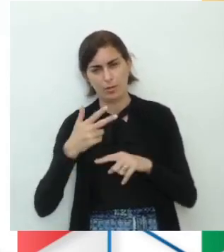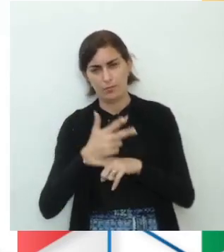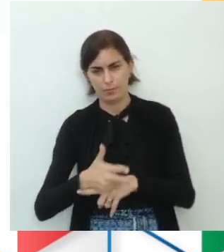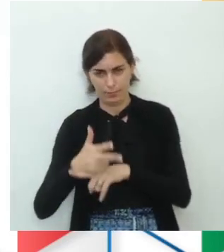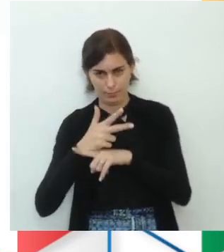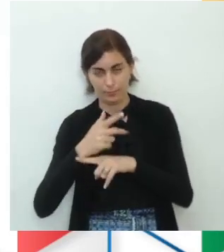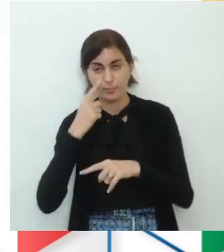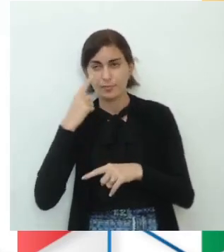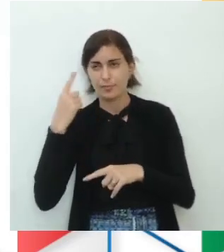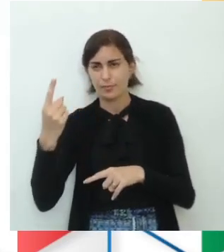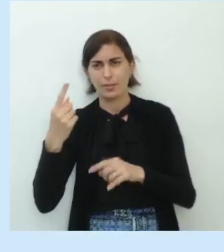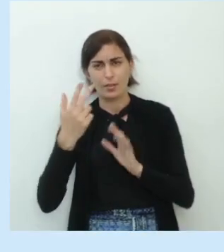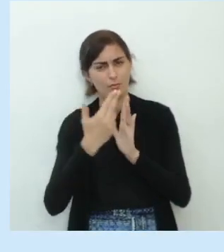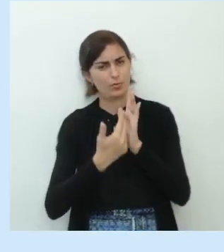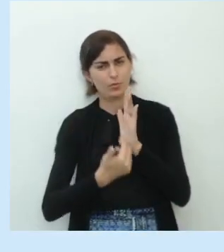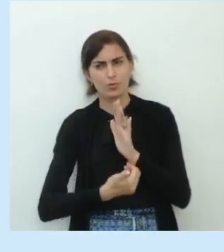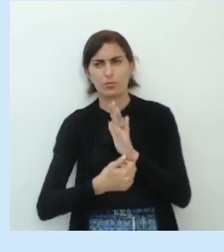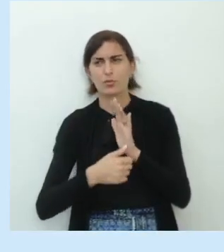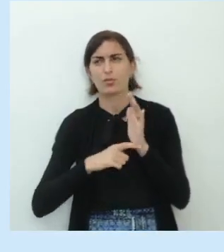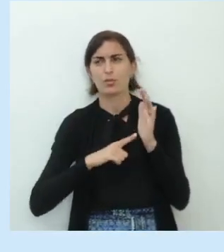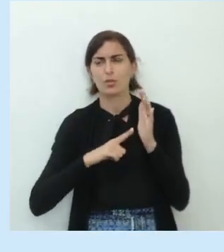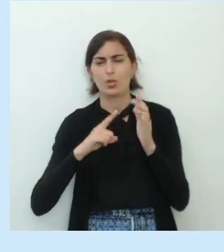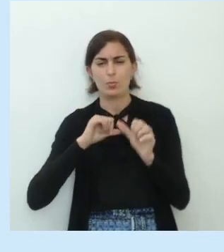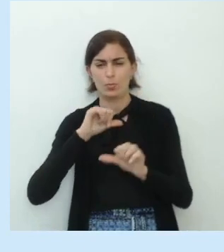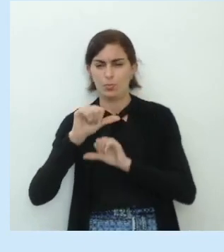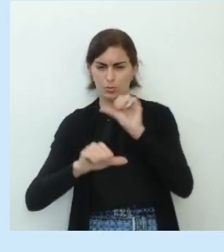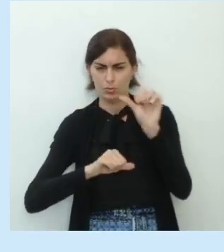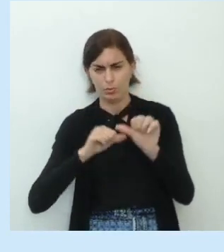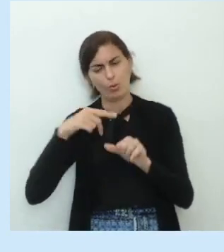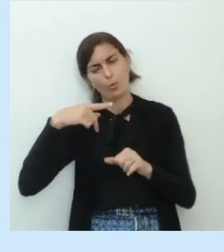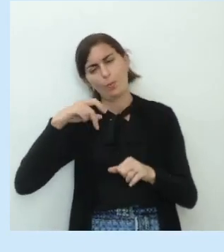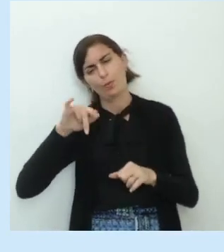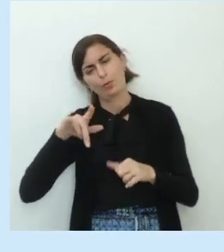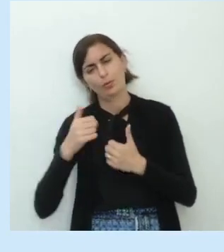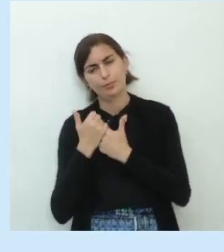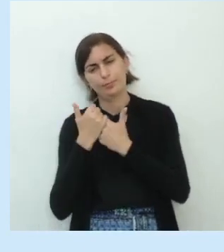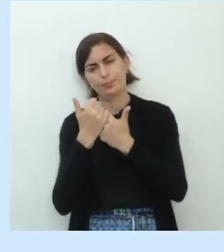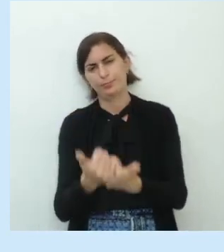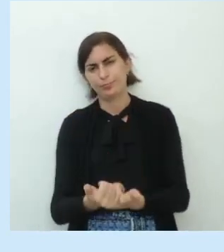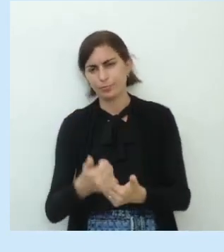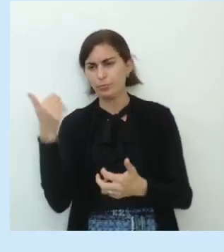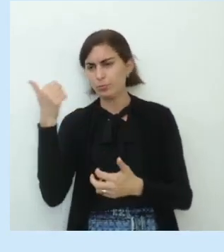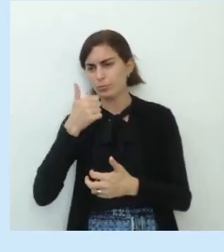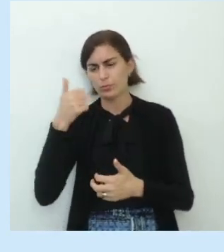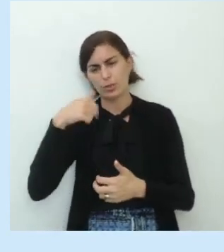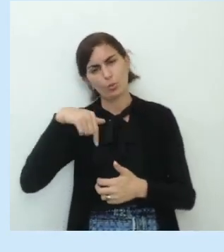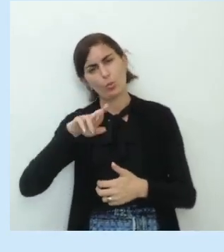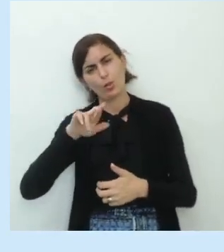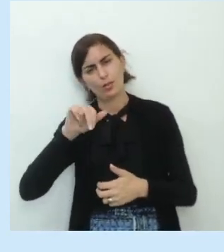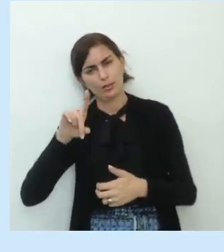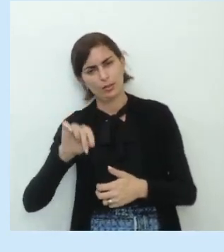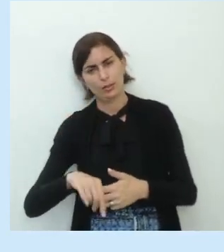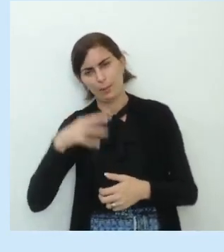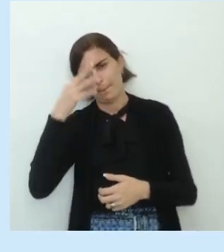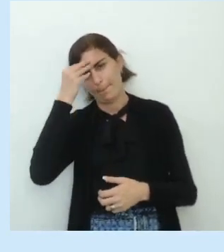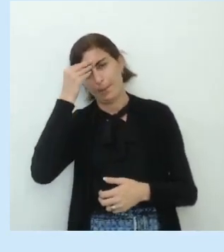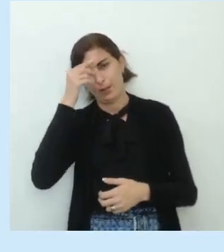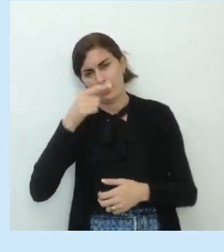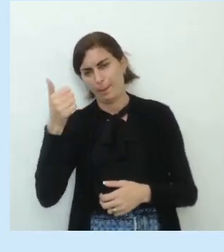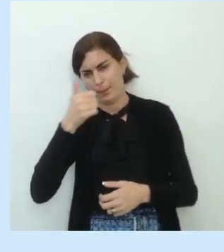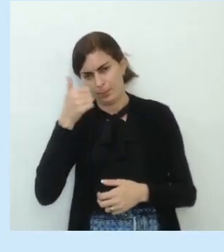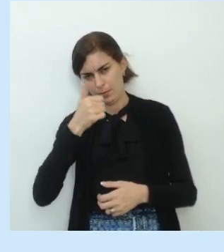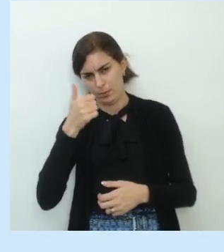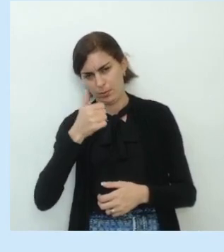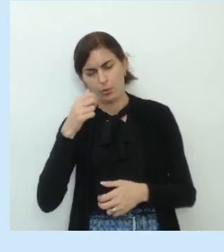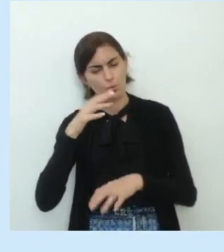de hoje, tá bom? Uma figura obtida por meio de uma transformação de um polígono representado no primeiro quadrante, mentaliza aí, primeiro